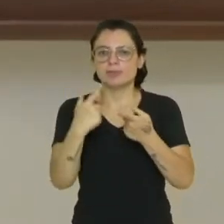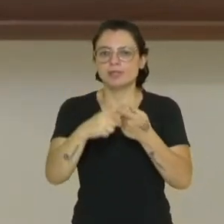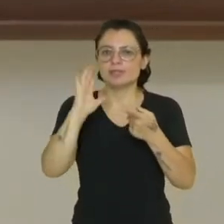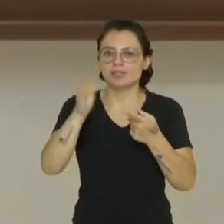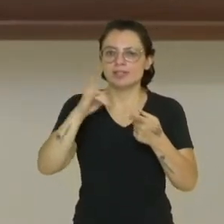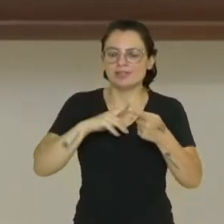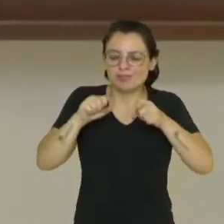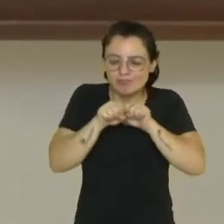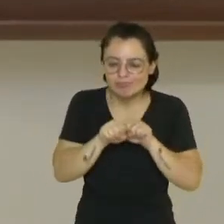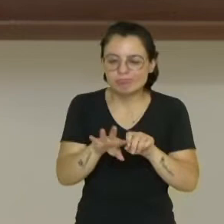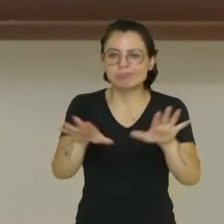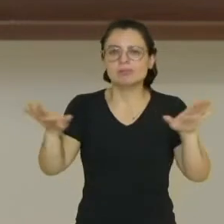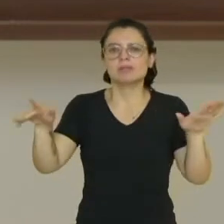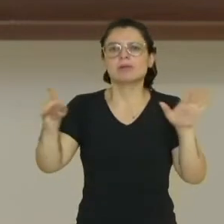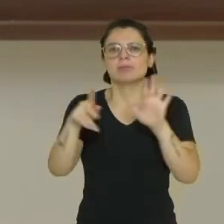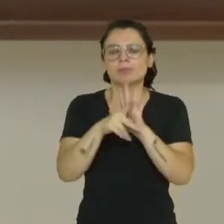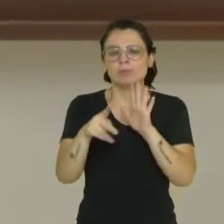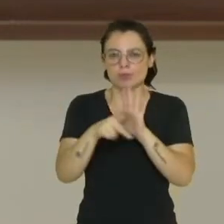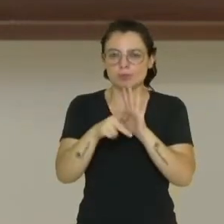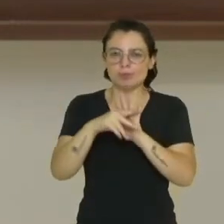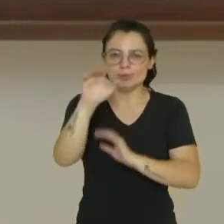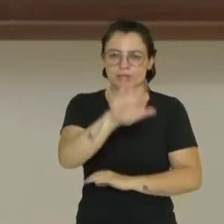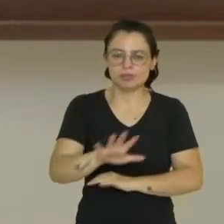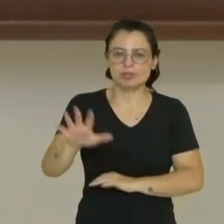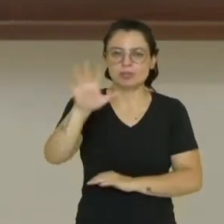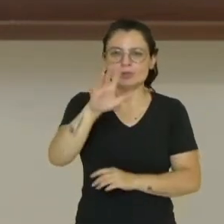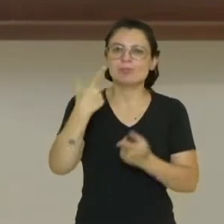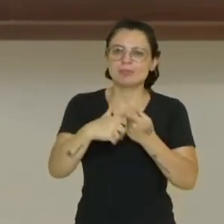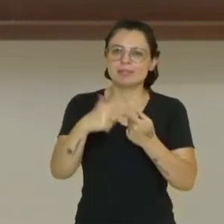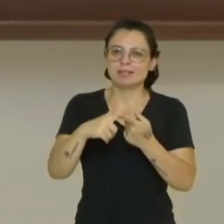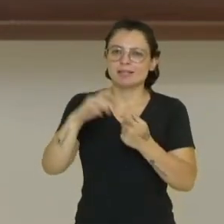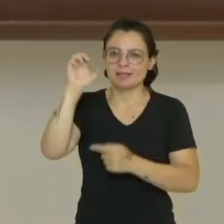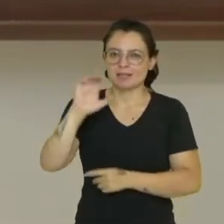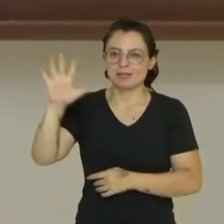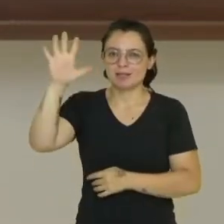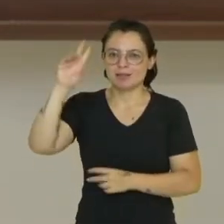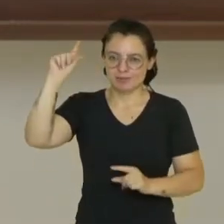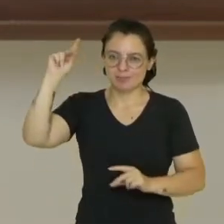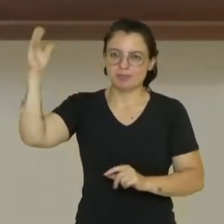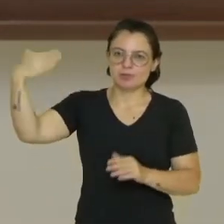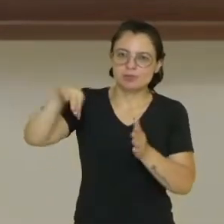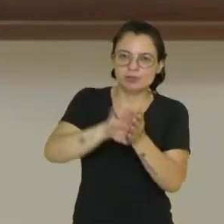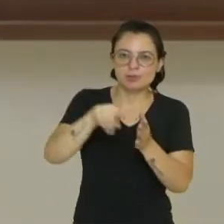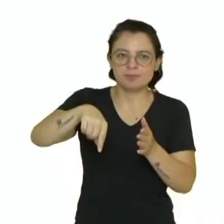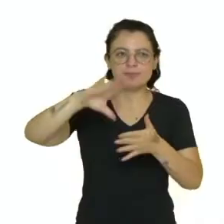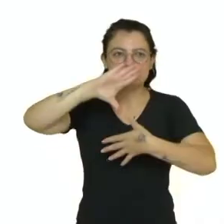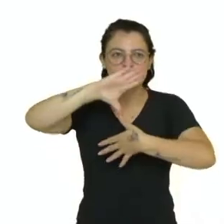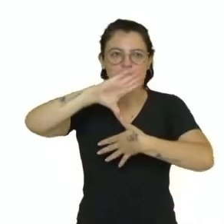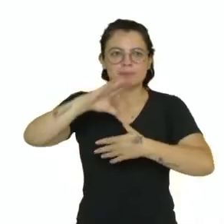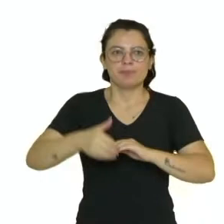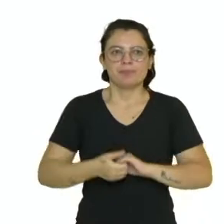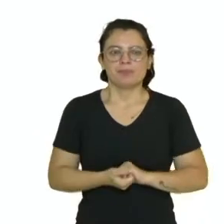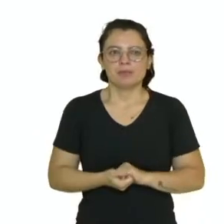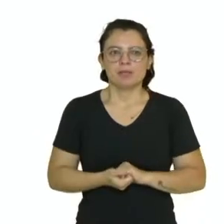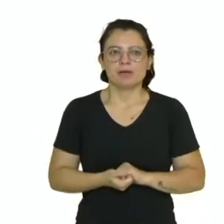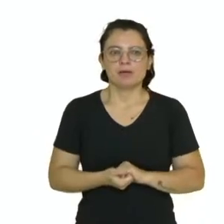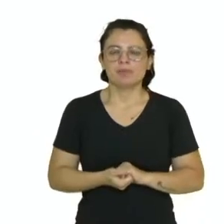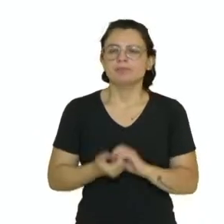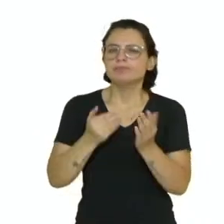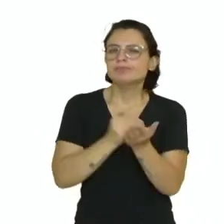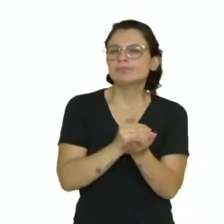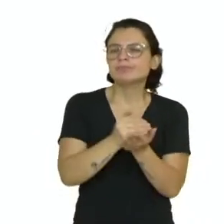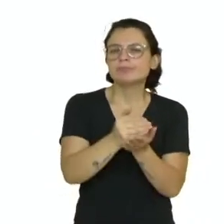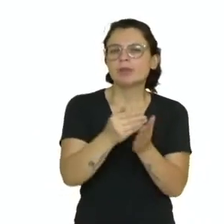se espalhado pela região no momento em que os espanhóis chegaram na América, tá? Então vamos lá, origem do